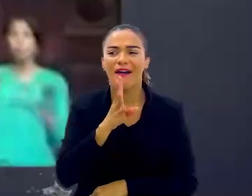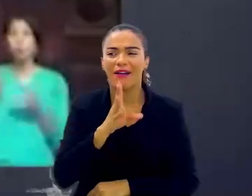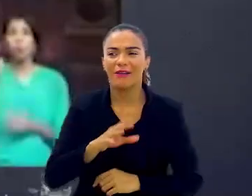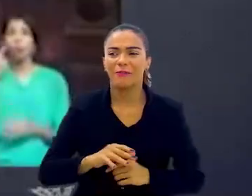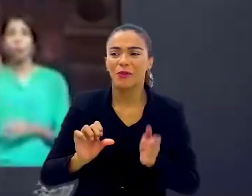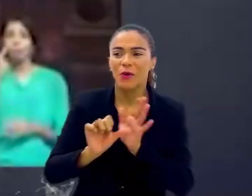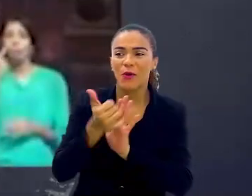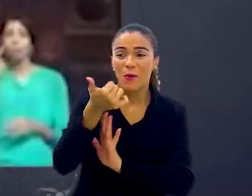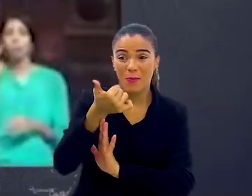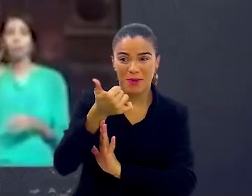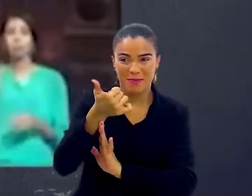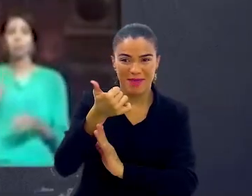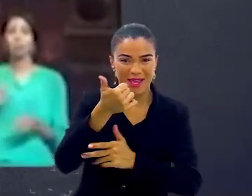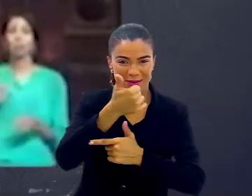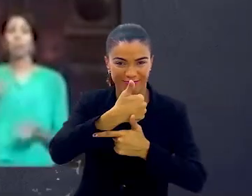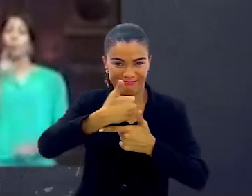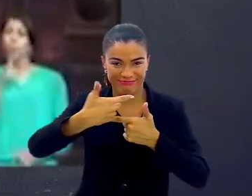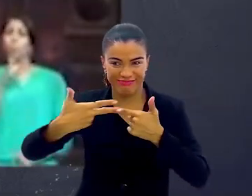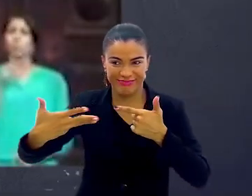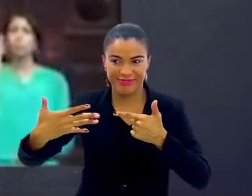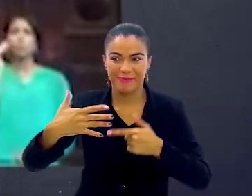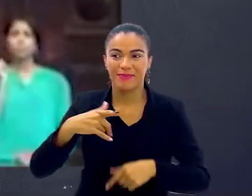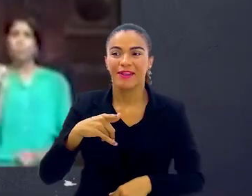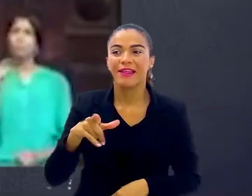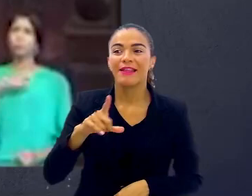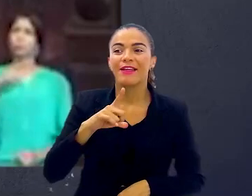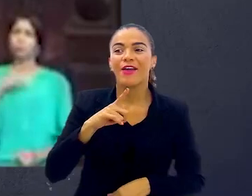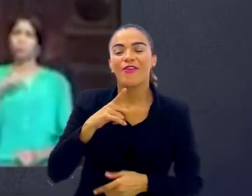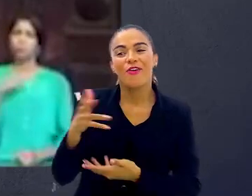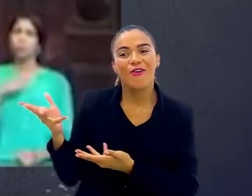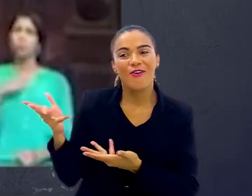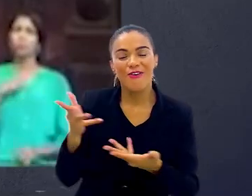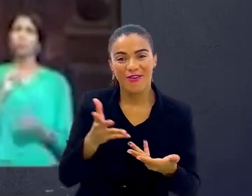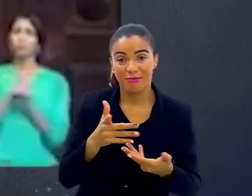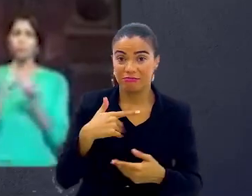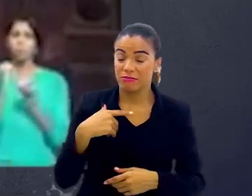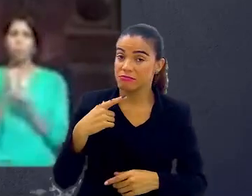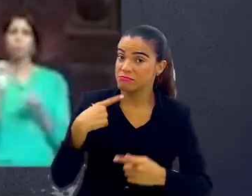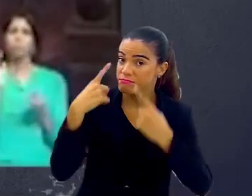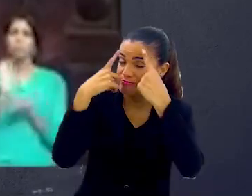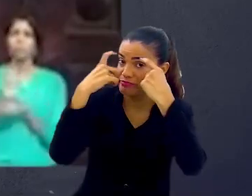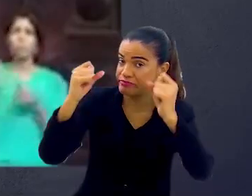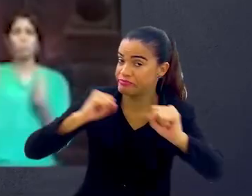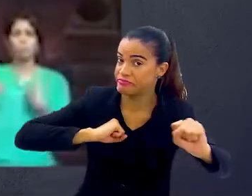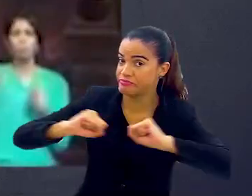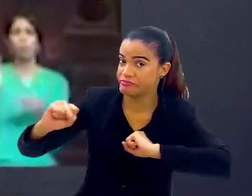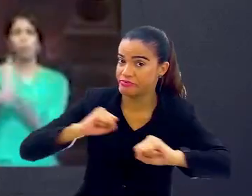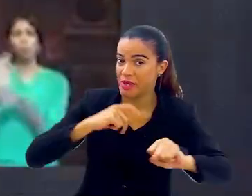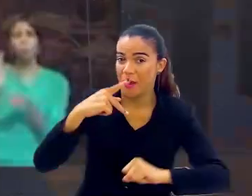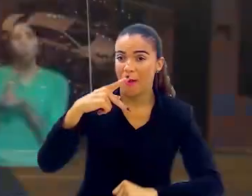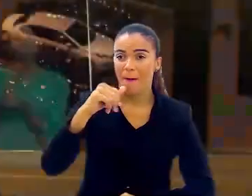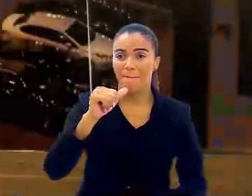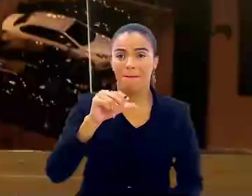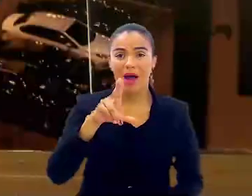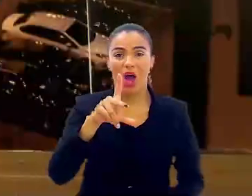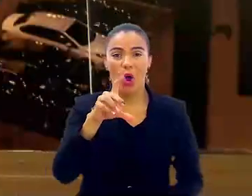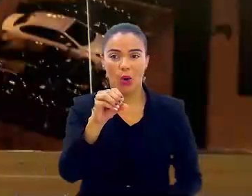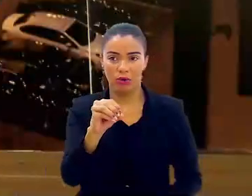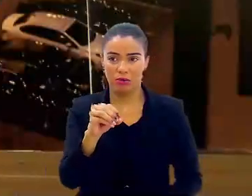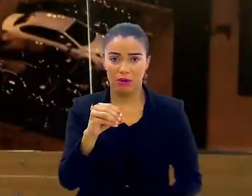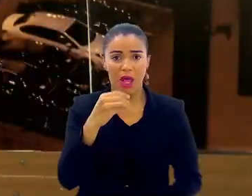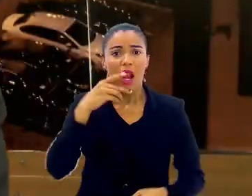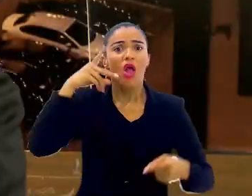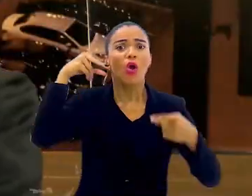deputados. Para o primeiro episódio, convidamos 2 deputados conhecidos pelo temperamento forte. Paulo Ramos.